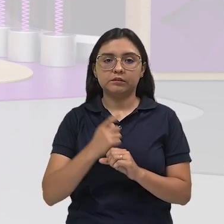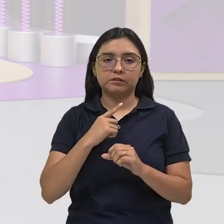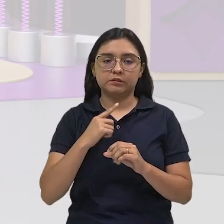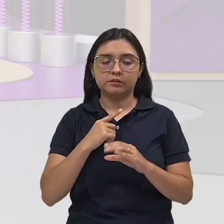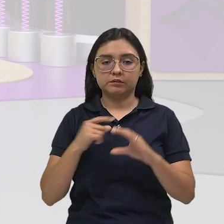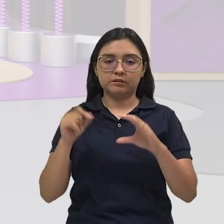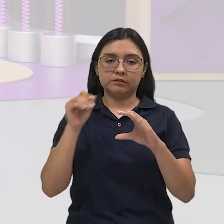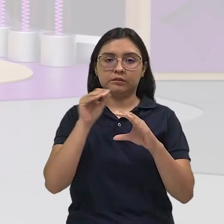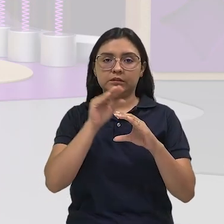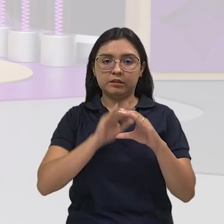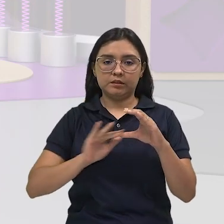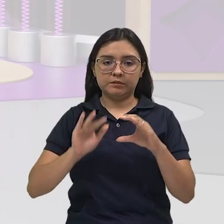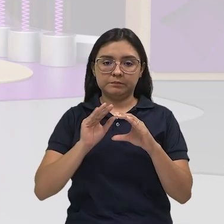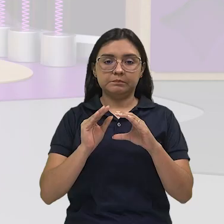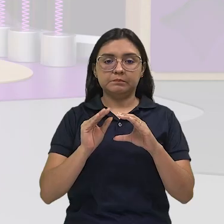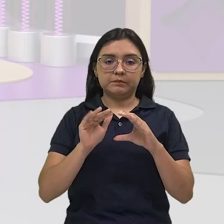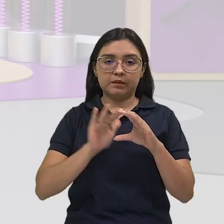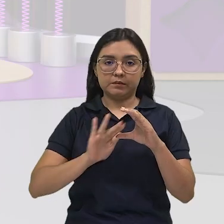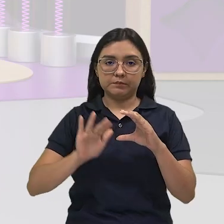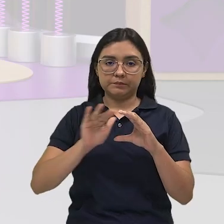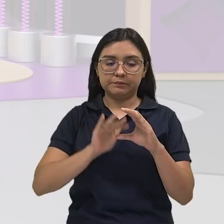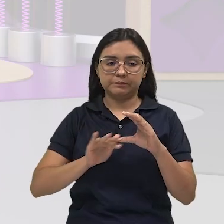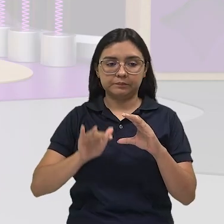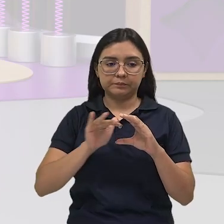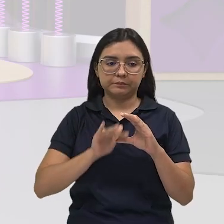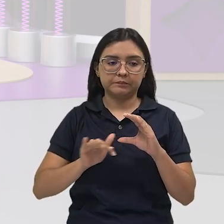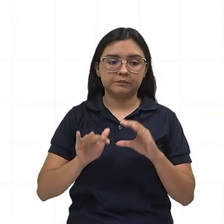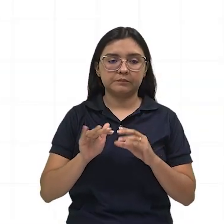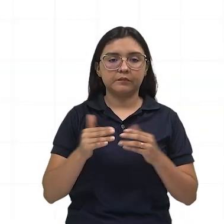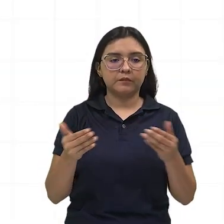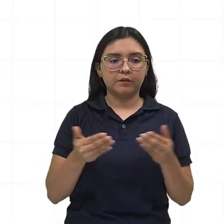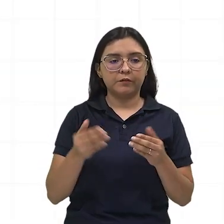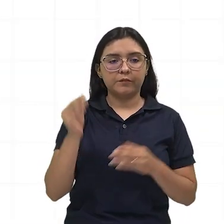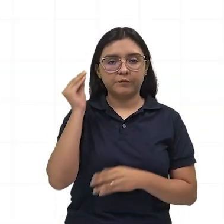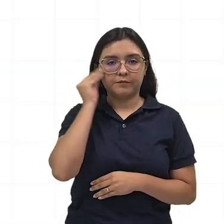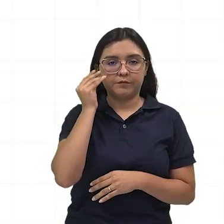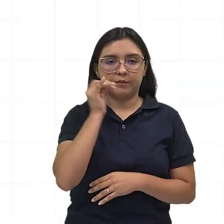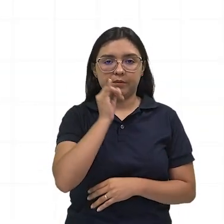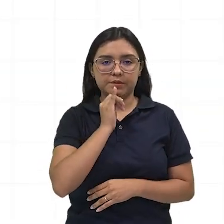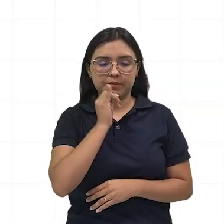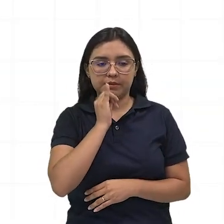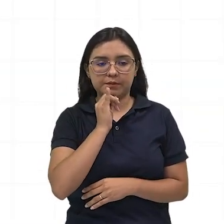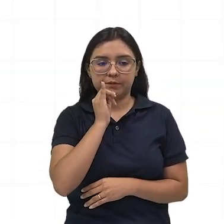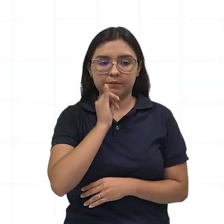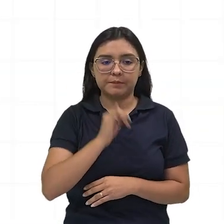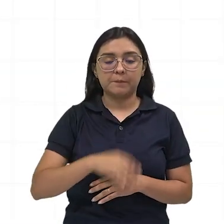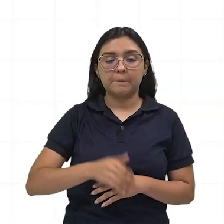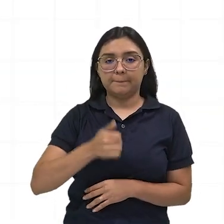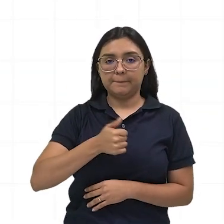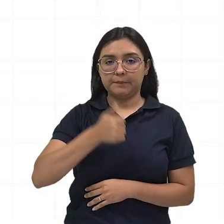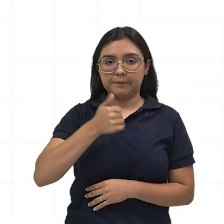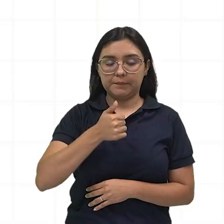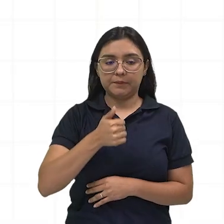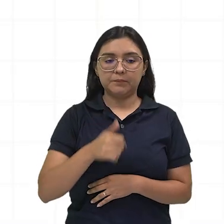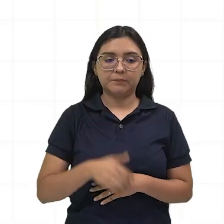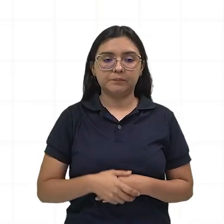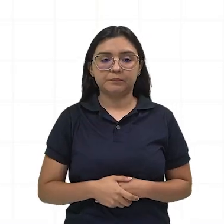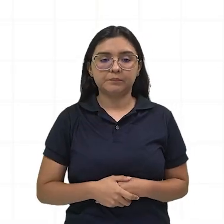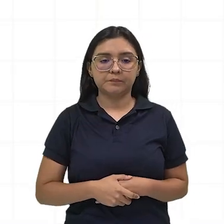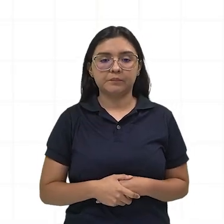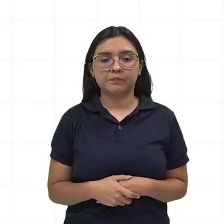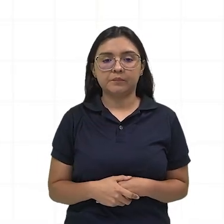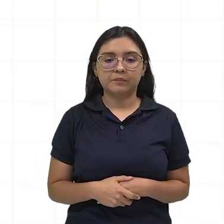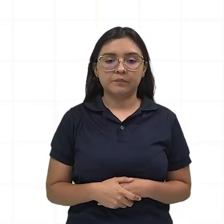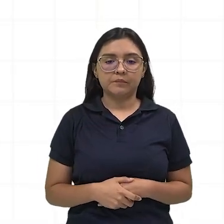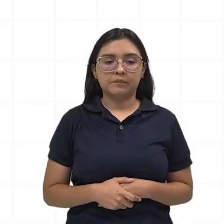que é a região interna. Beleza? Vamos às nossas aplicações. Olha lá, me segue. Primeira aplicação. Ó.